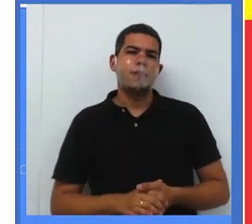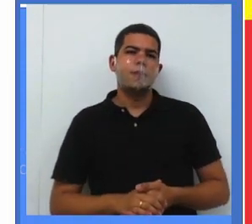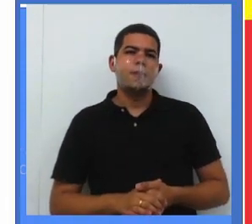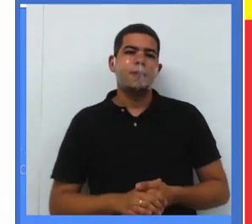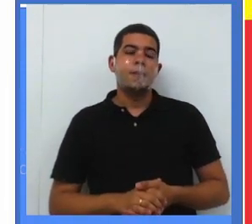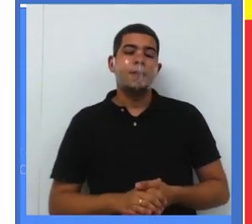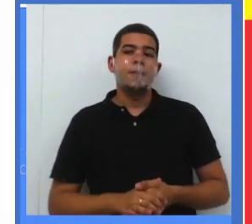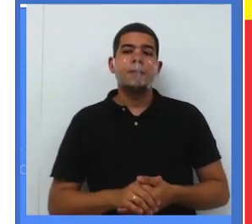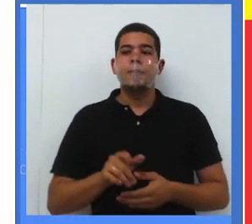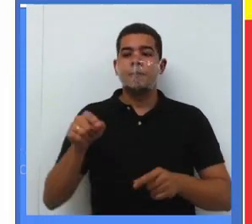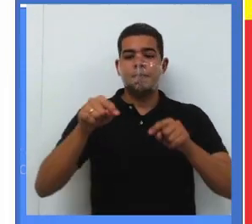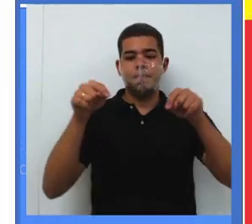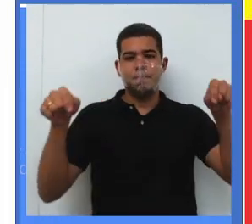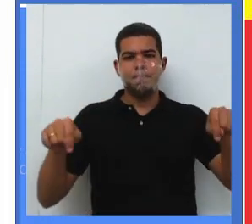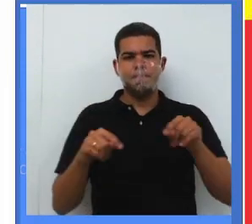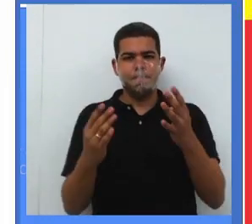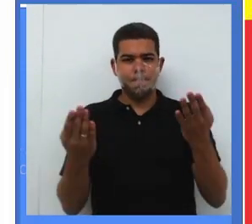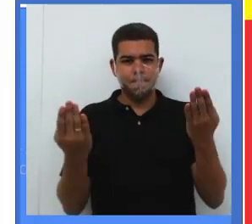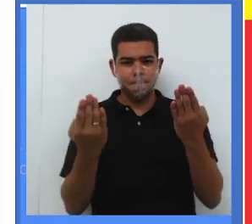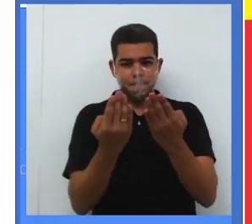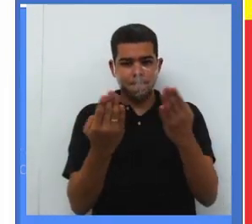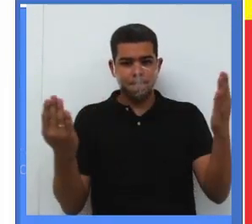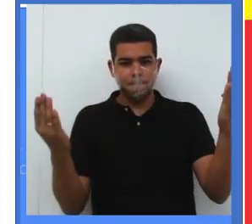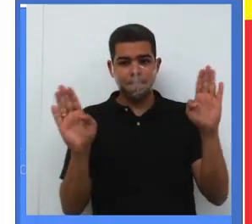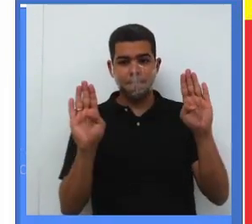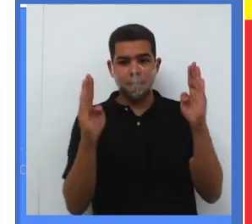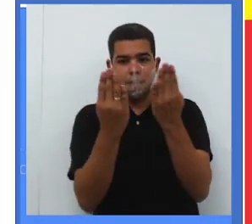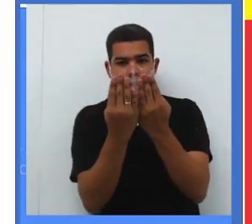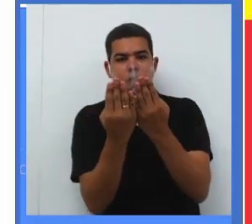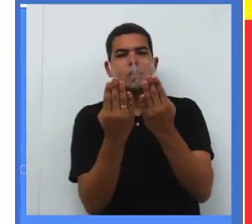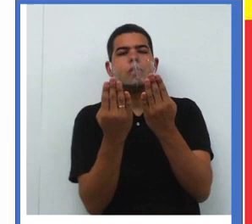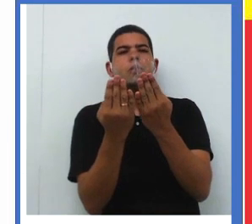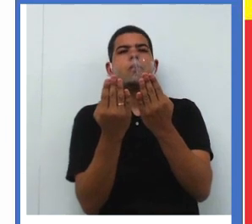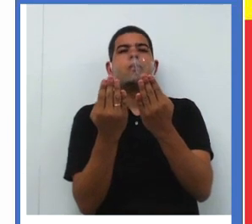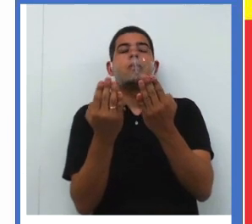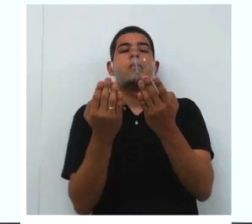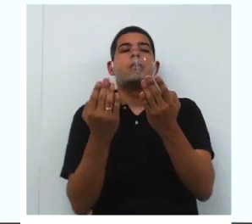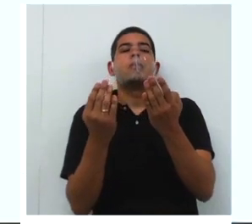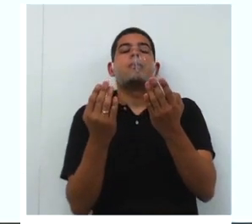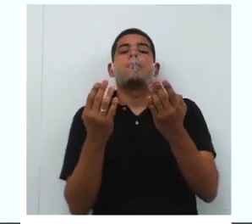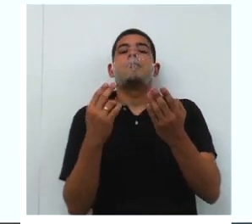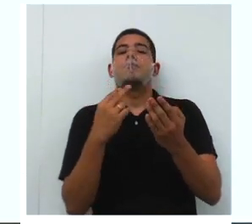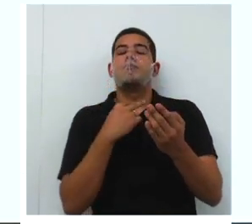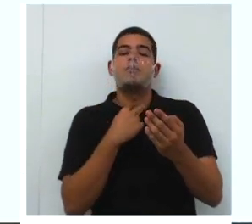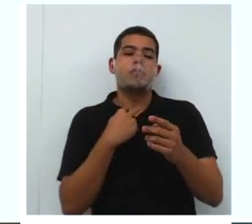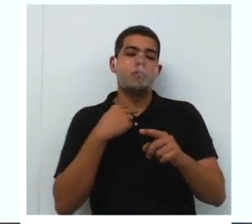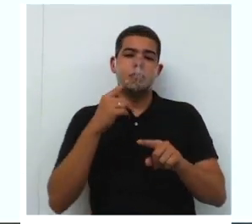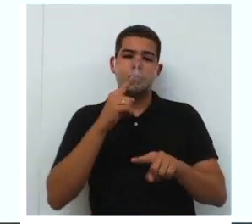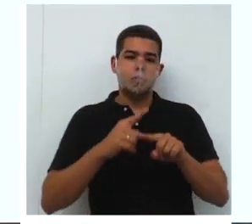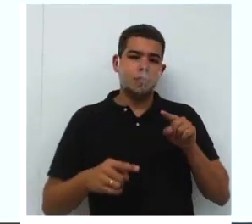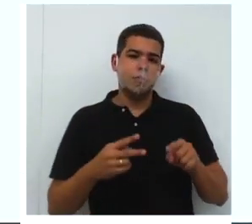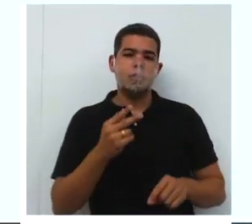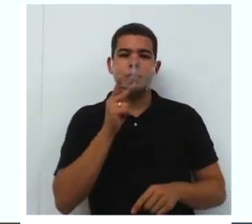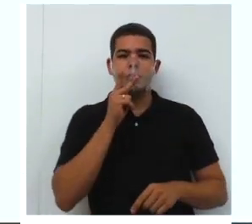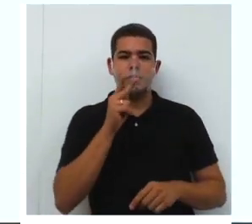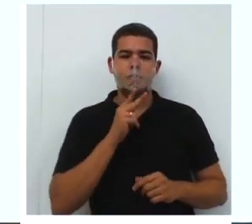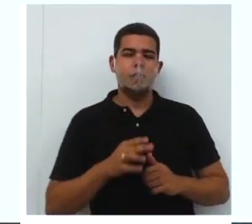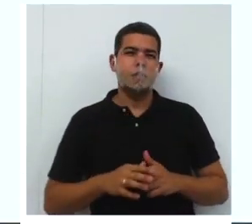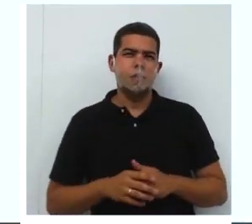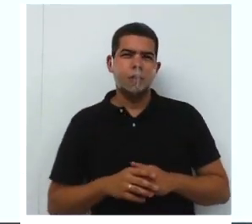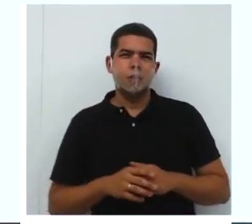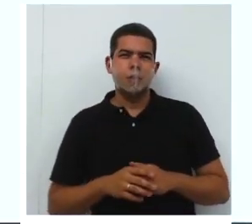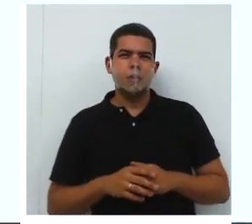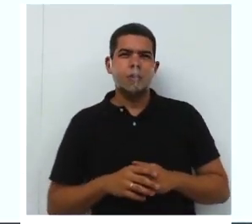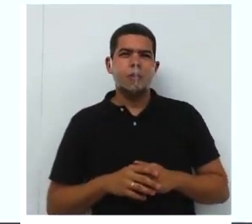recintos fechados, você vai ter o quê? Essa conduta proibitiva. Você não pode ter esse comportamento, porque esse